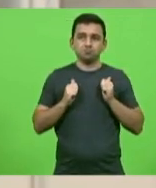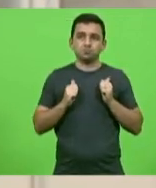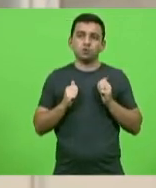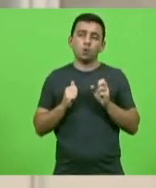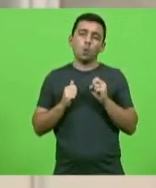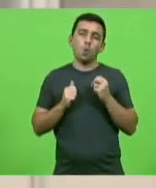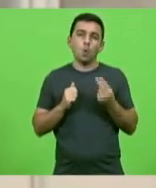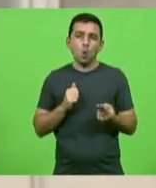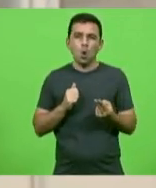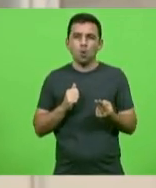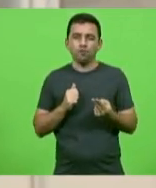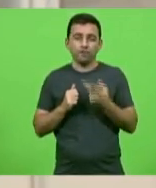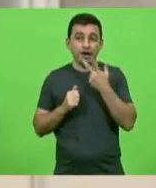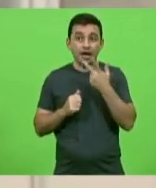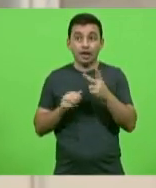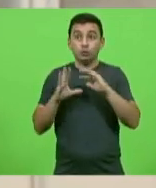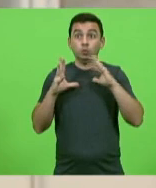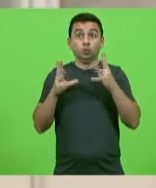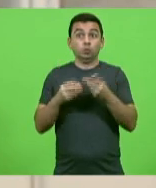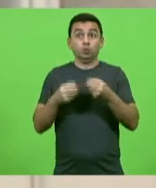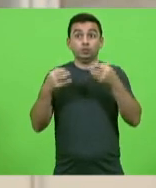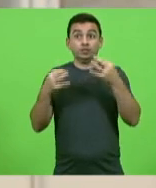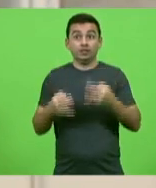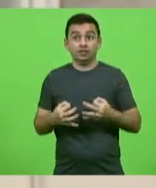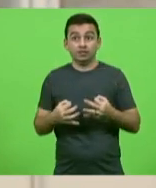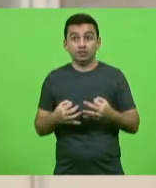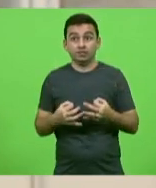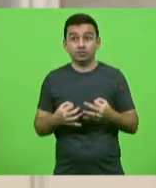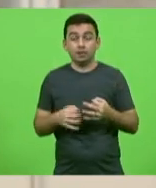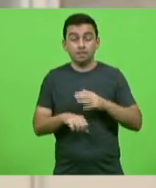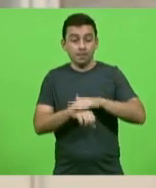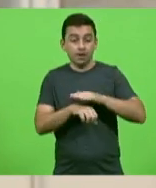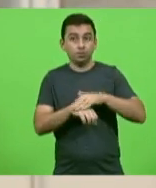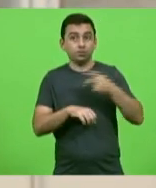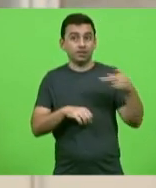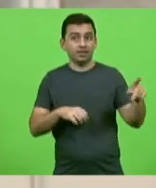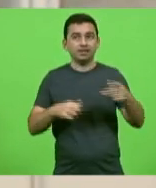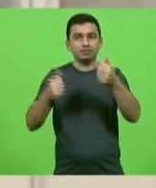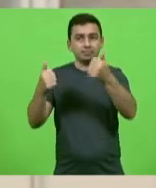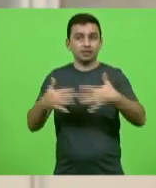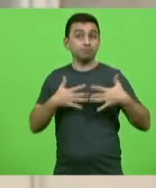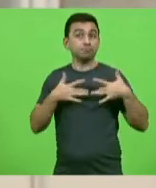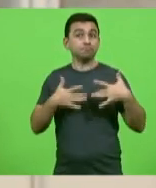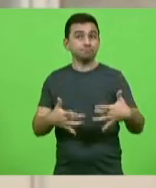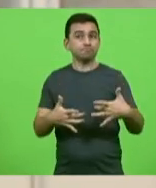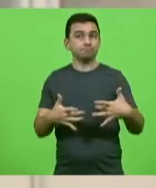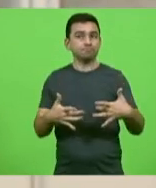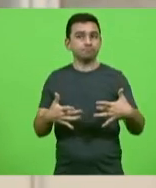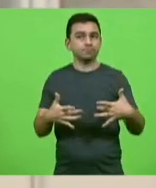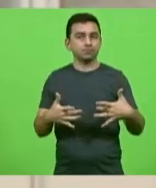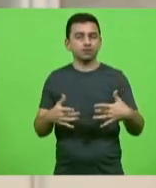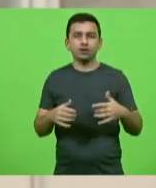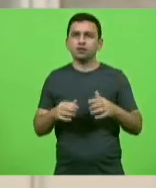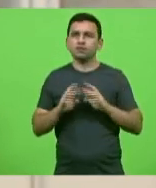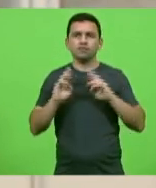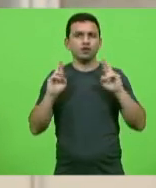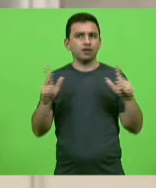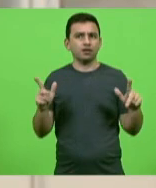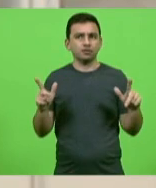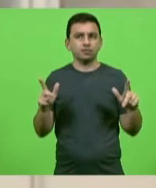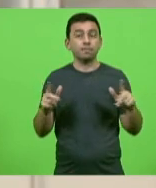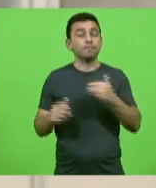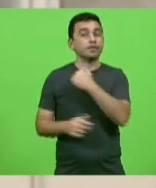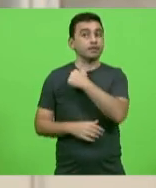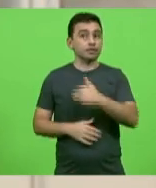ou inconsistência de suas declarações voluntá o prestados ao contrário do que ocorre